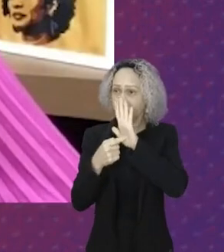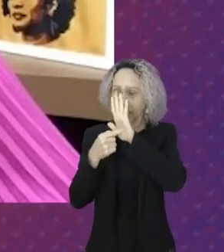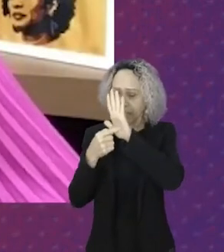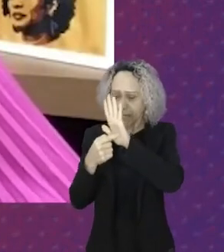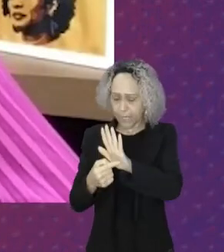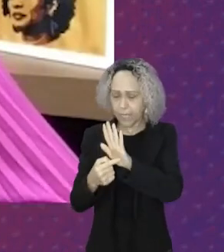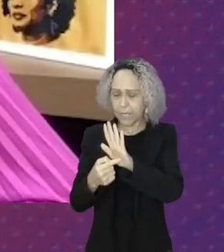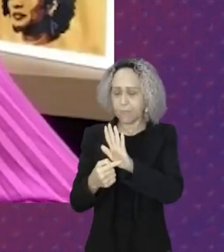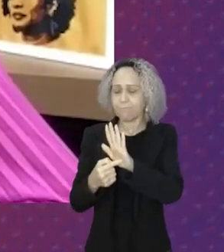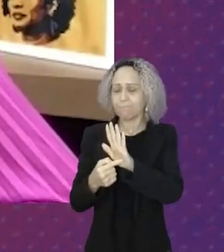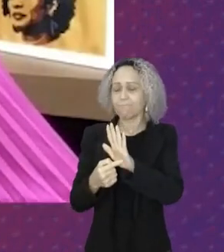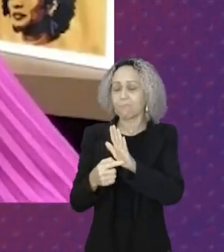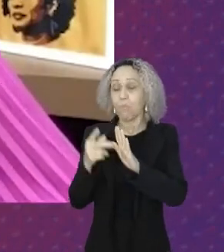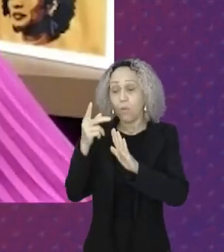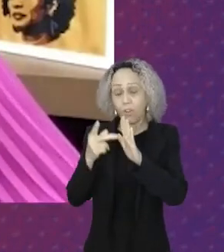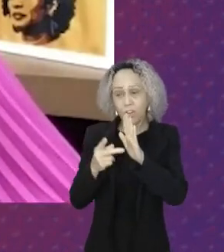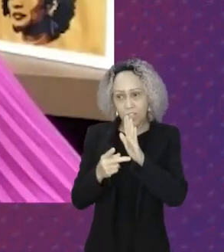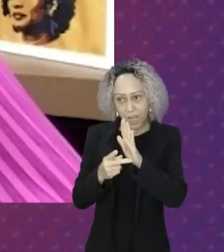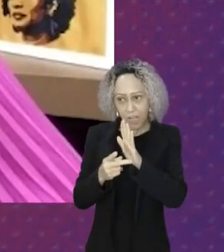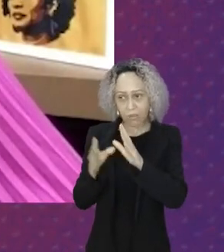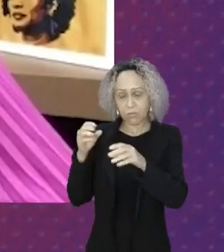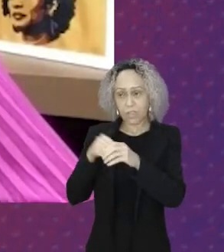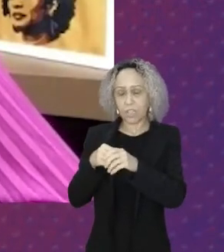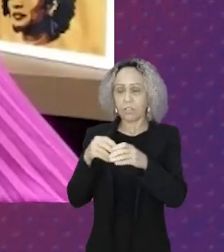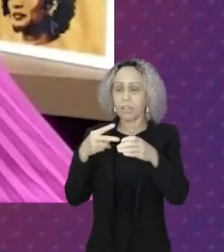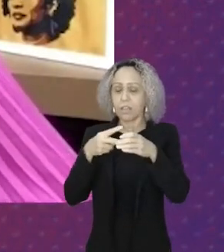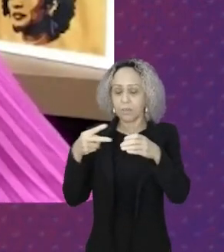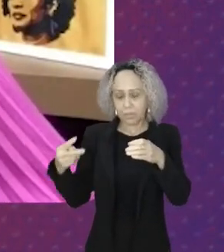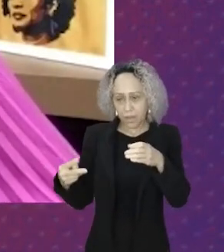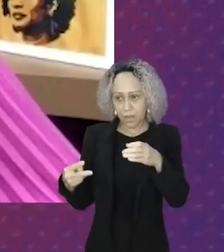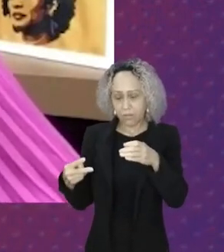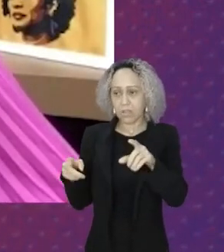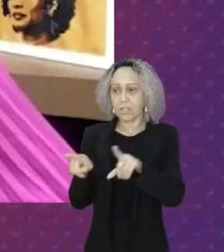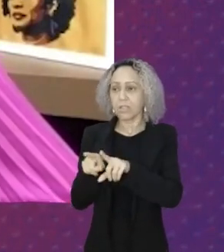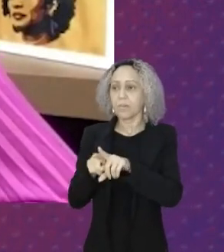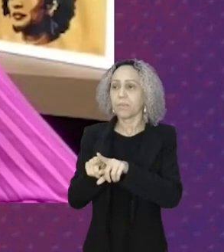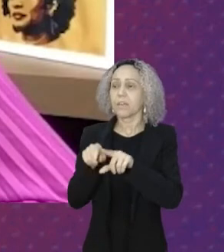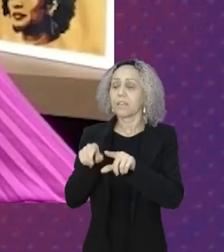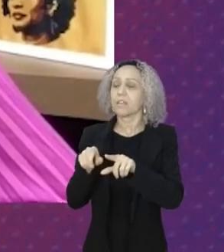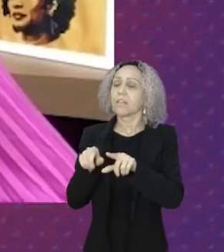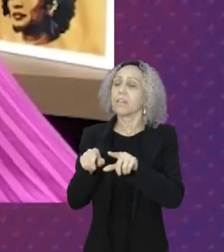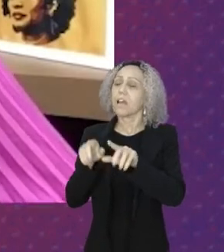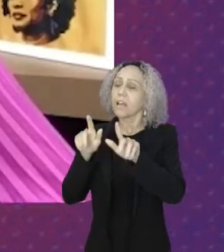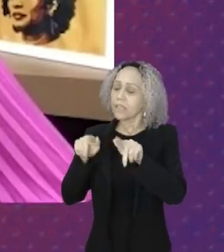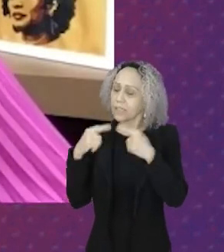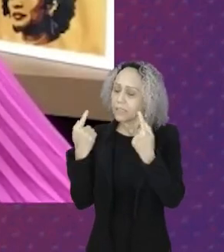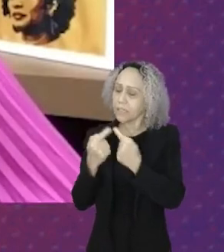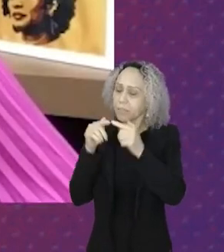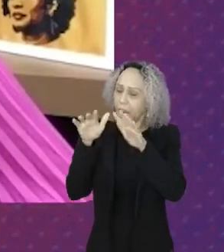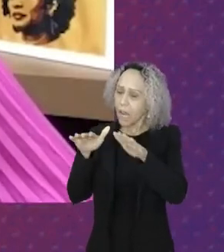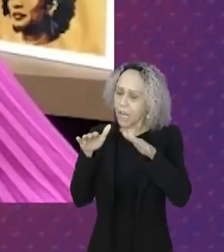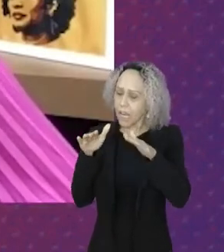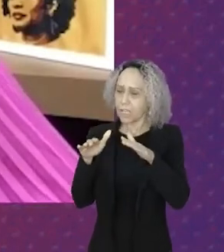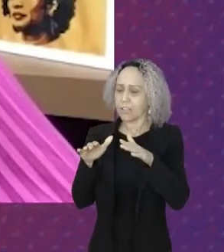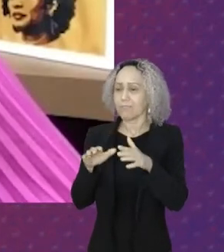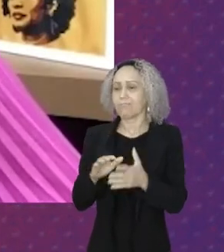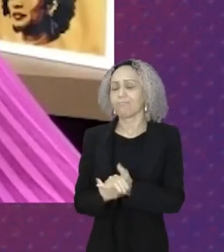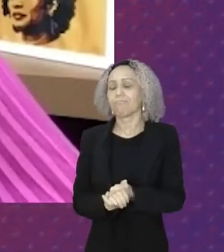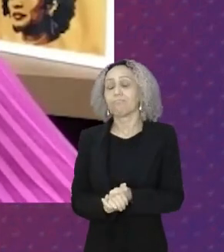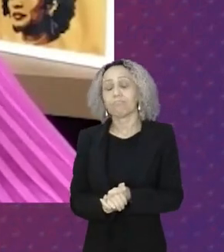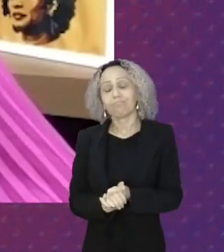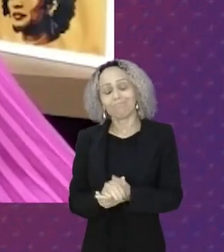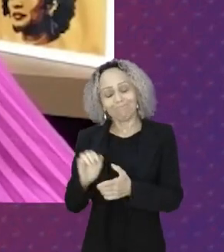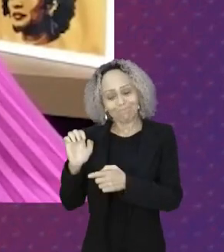temos avançado, temos Procuradoria das Mulheres nas casas legislativas, mas nós precisamos avançar